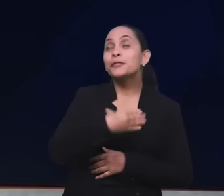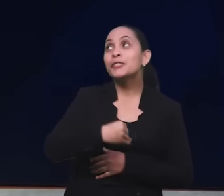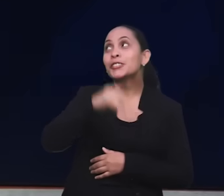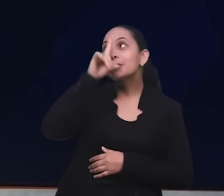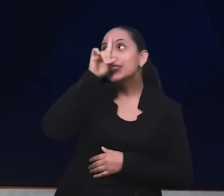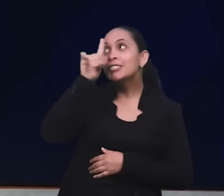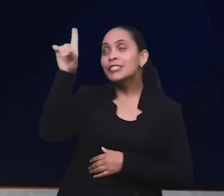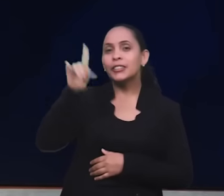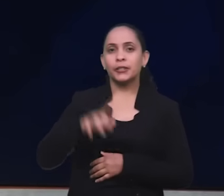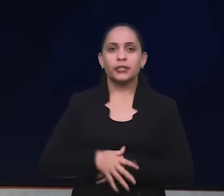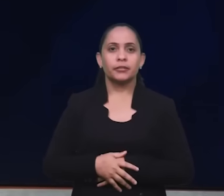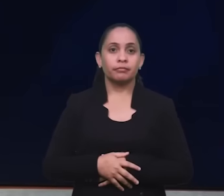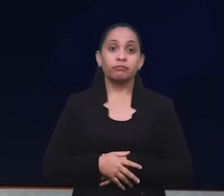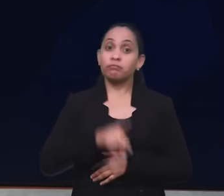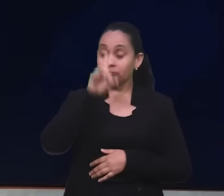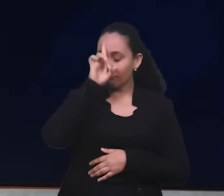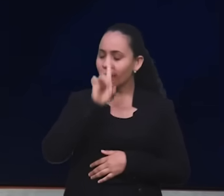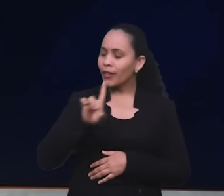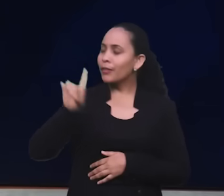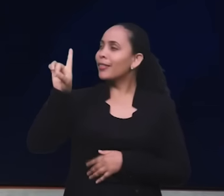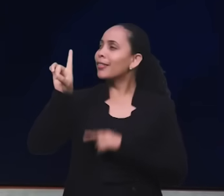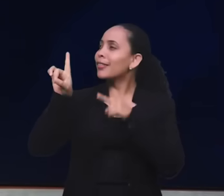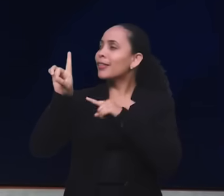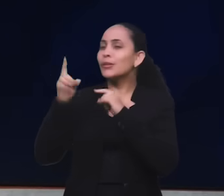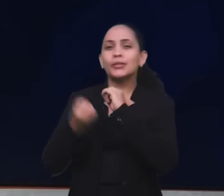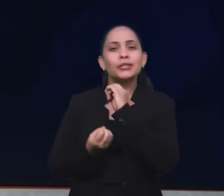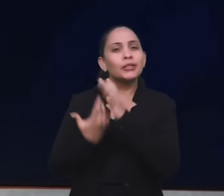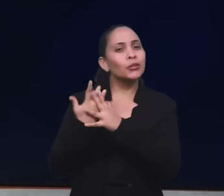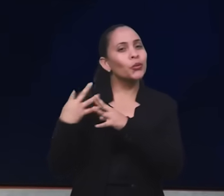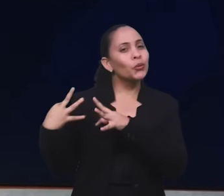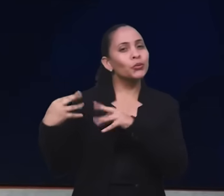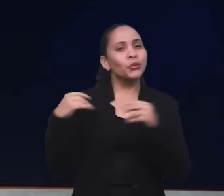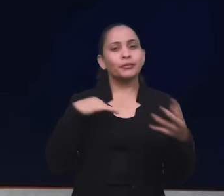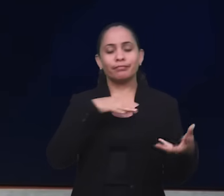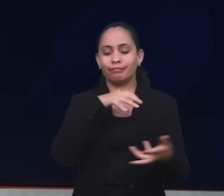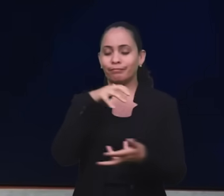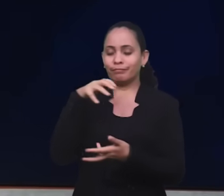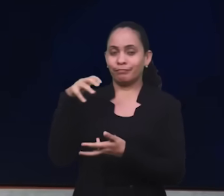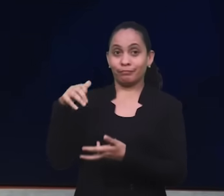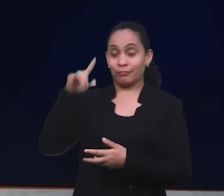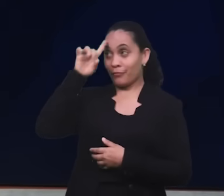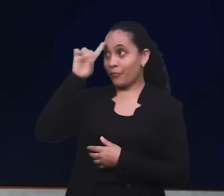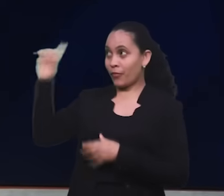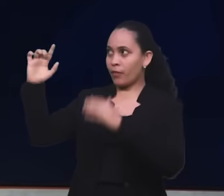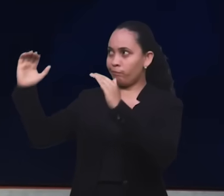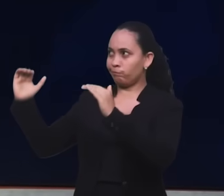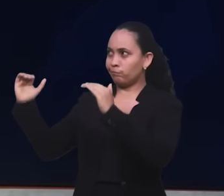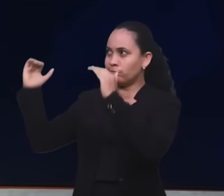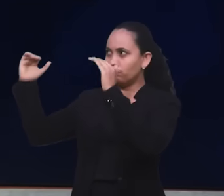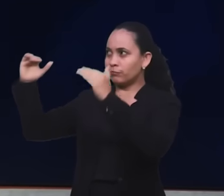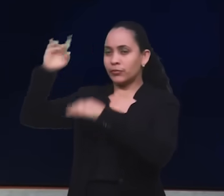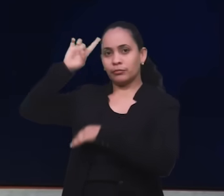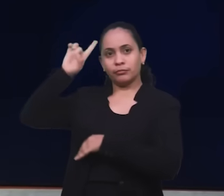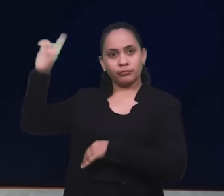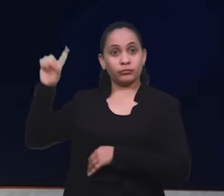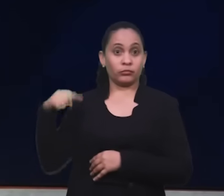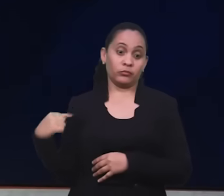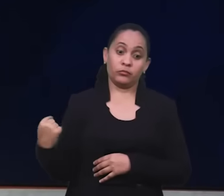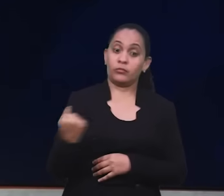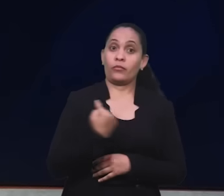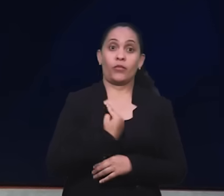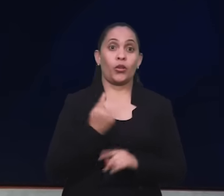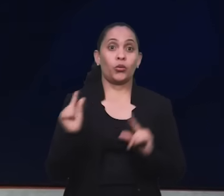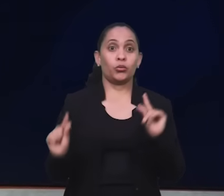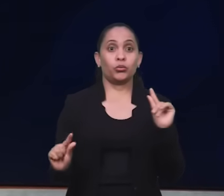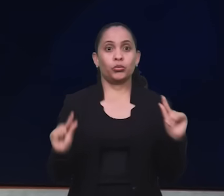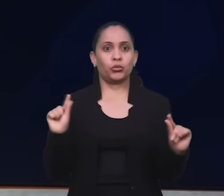de Deus. Que Deus? O Deus que criou todo o universo, o Senhor dos senhores. Nós não